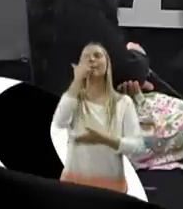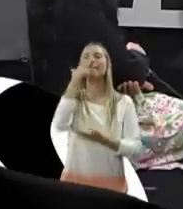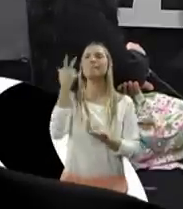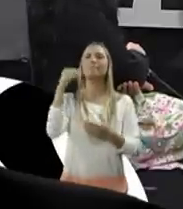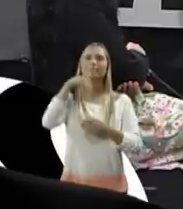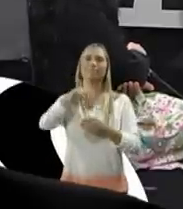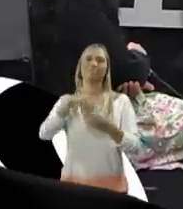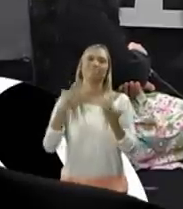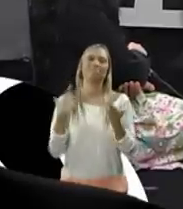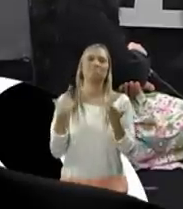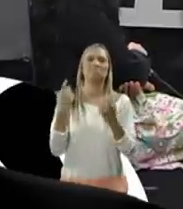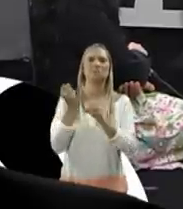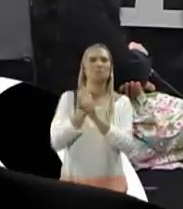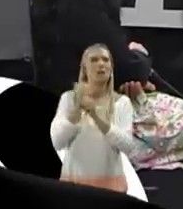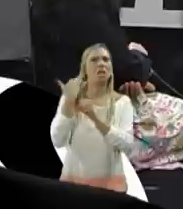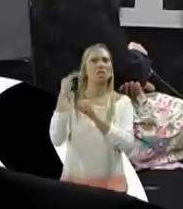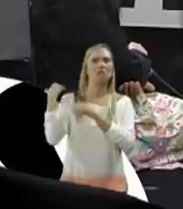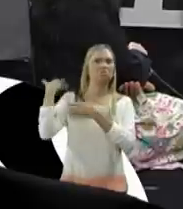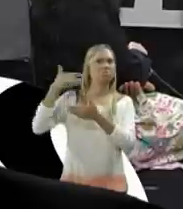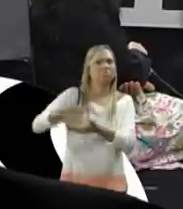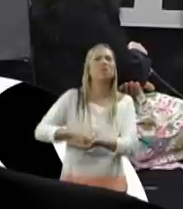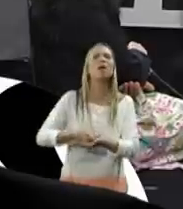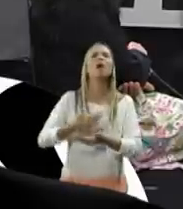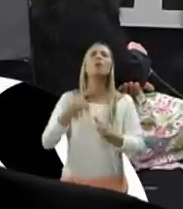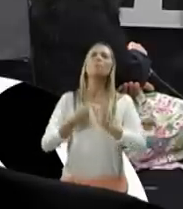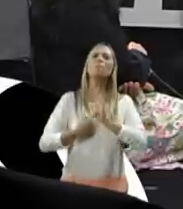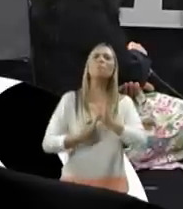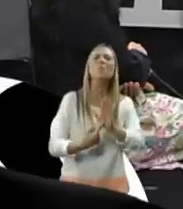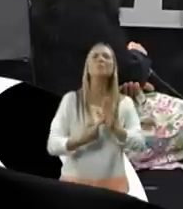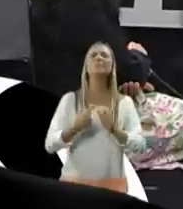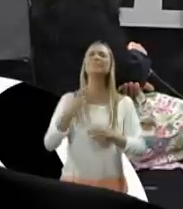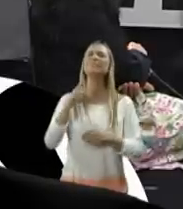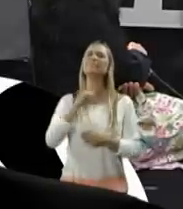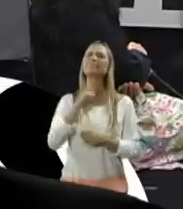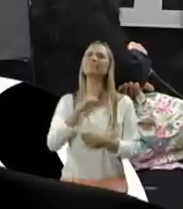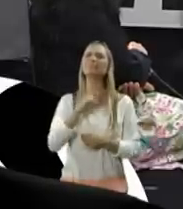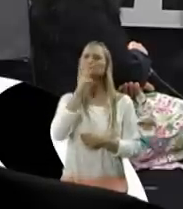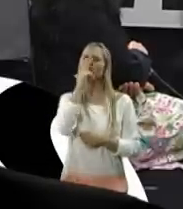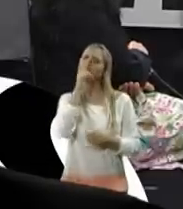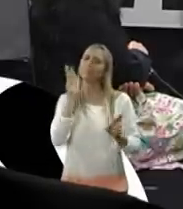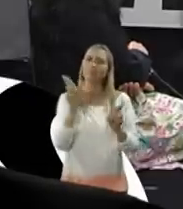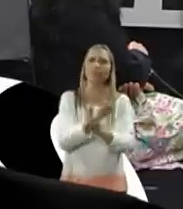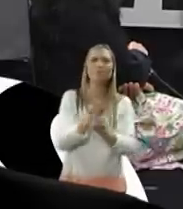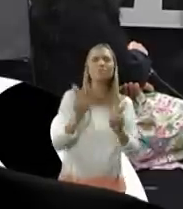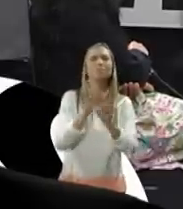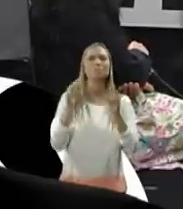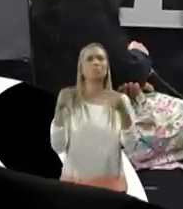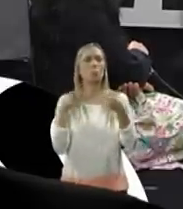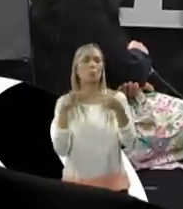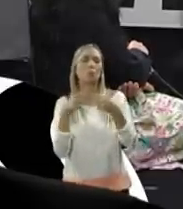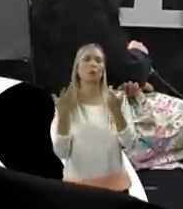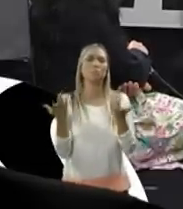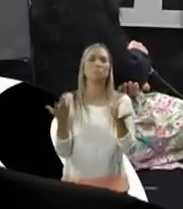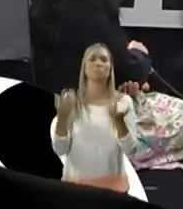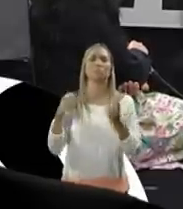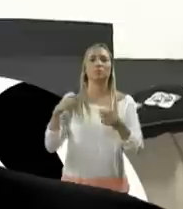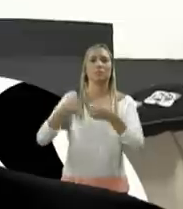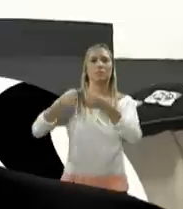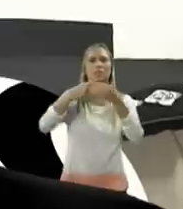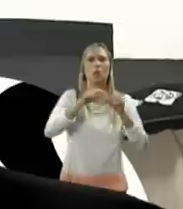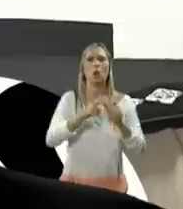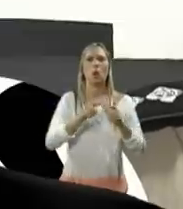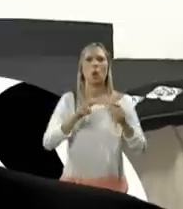últimas décadas. Eu queria que você comentasse um pouco sobre se existe uma correlação, né, da relação entre essa